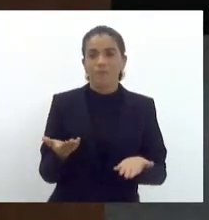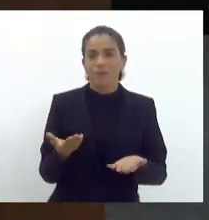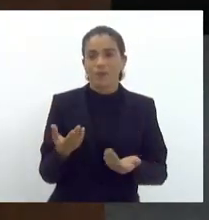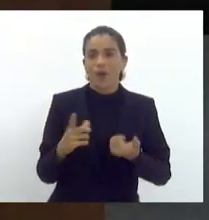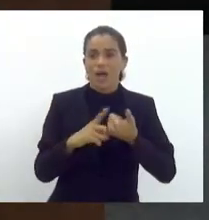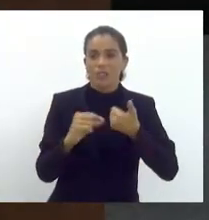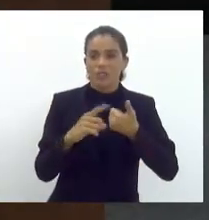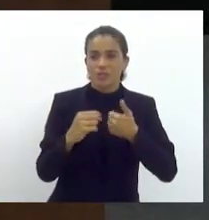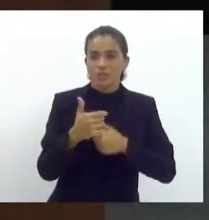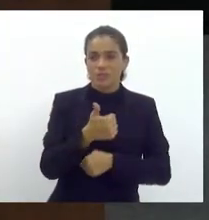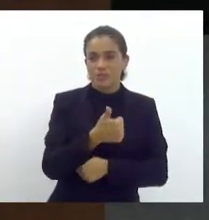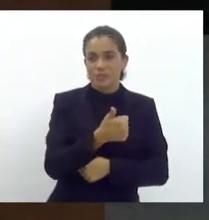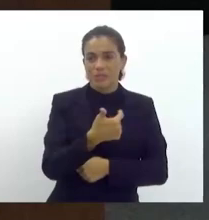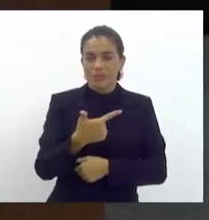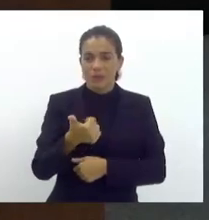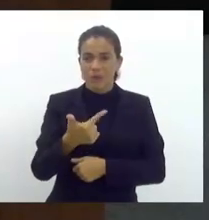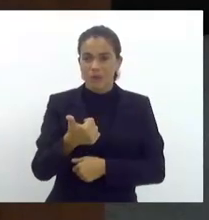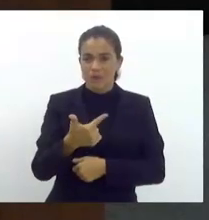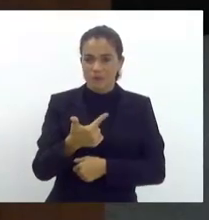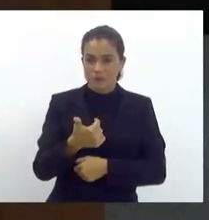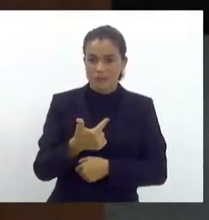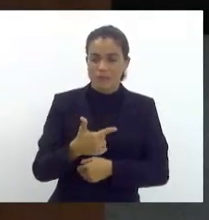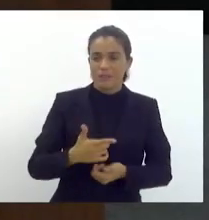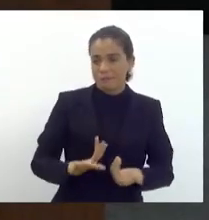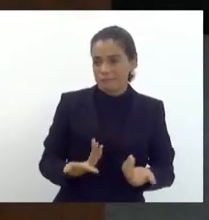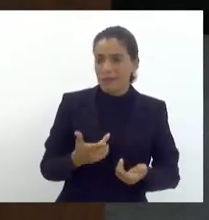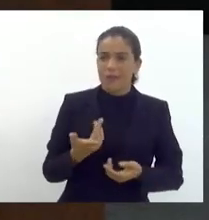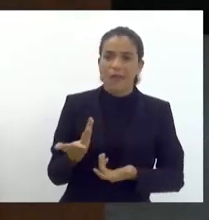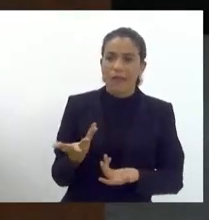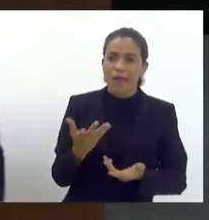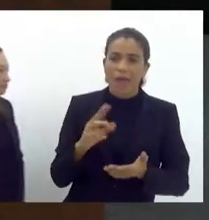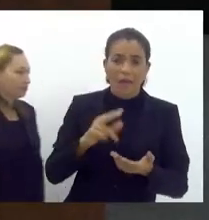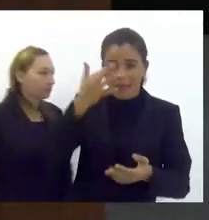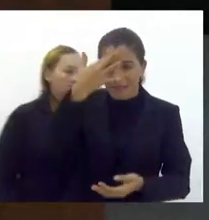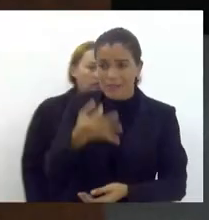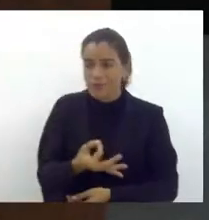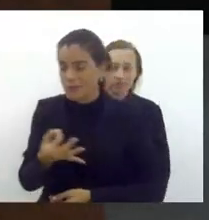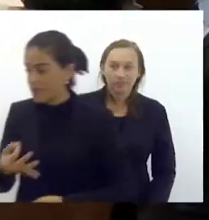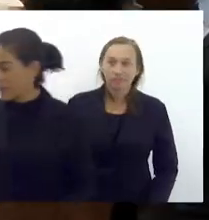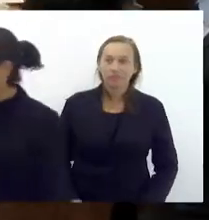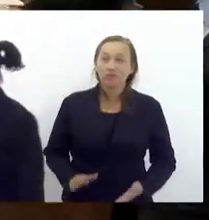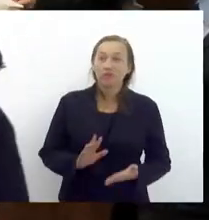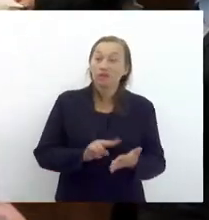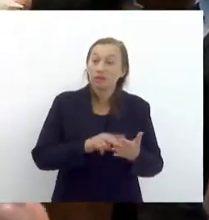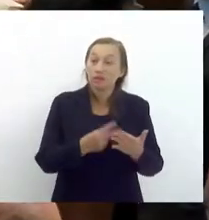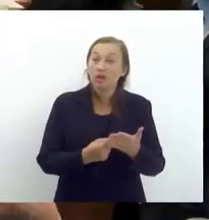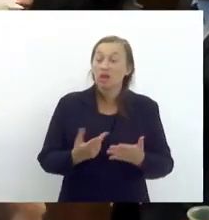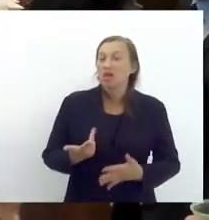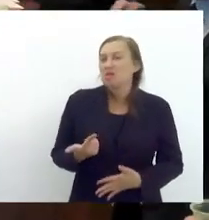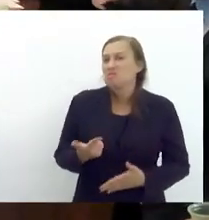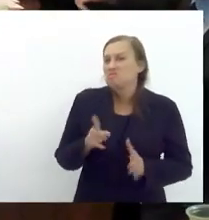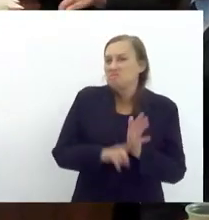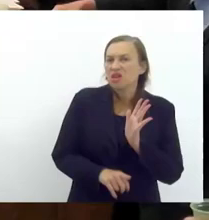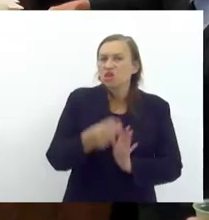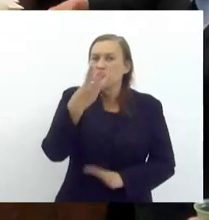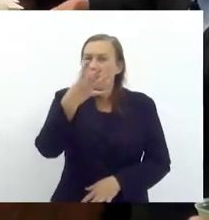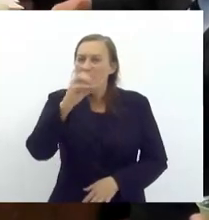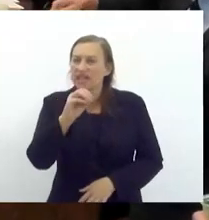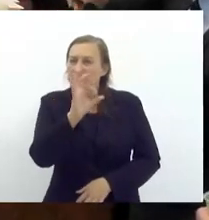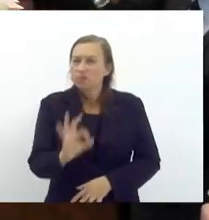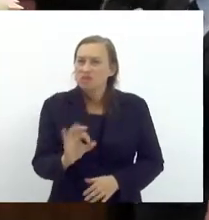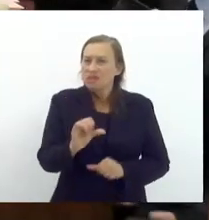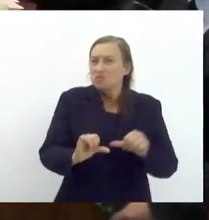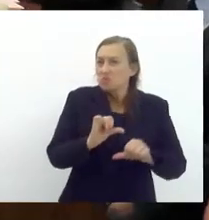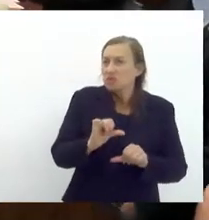112 de fato não dá para saber quem está certo entre nós dois a interpretação ao meu ver menos de de 40% de